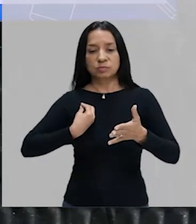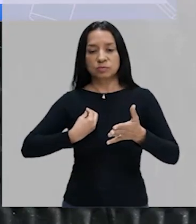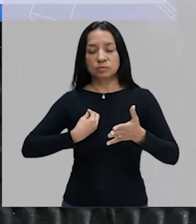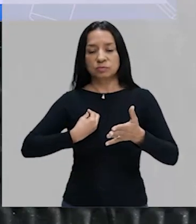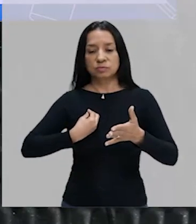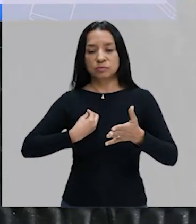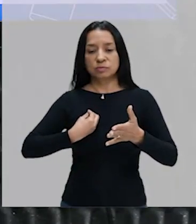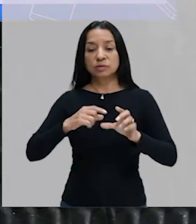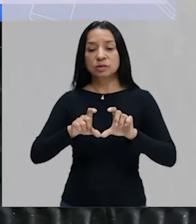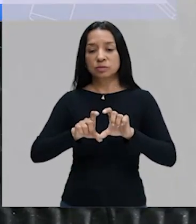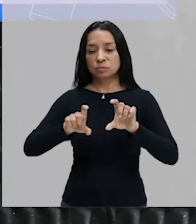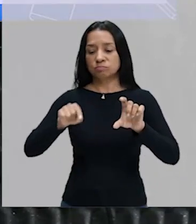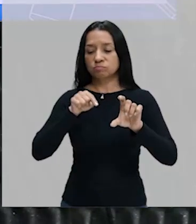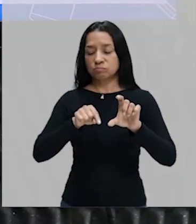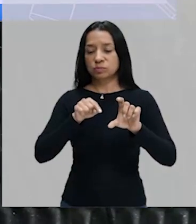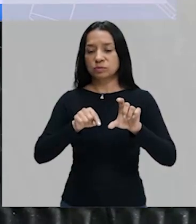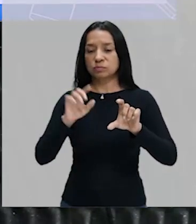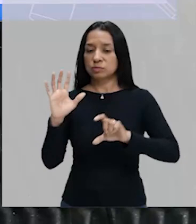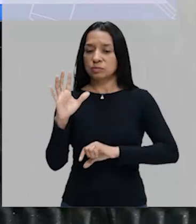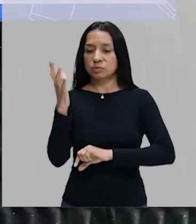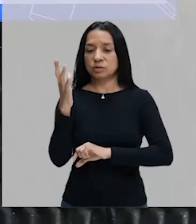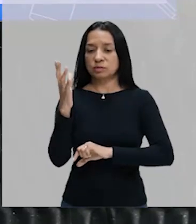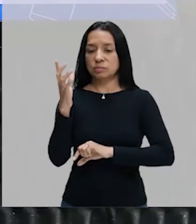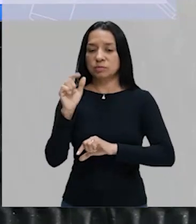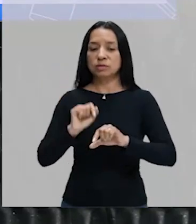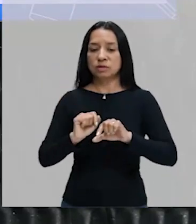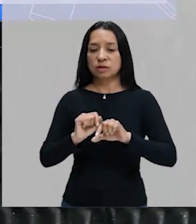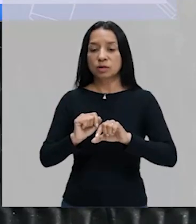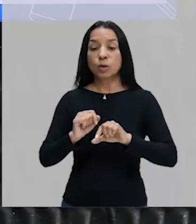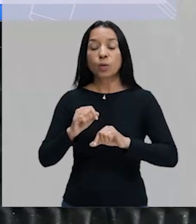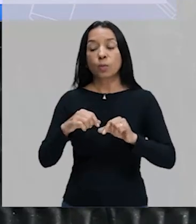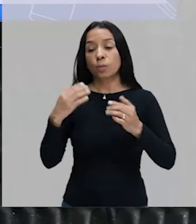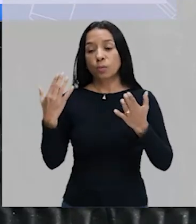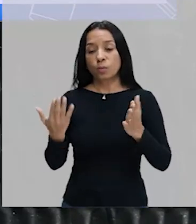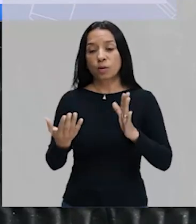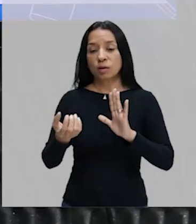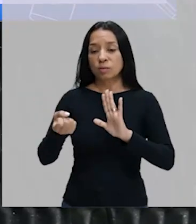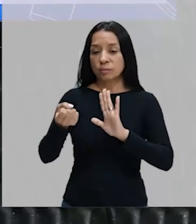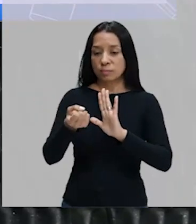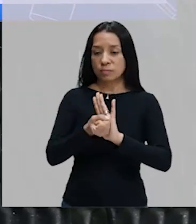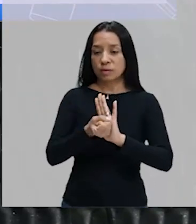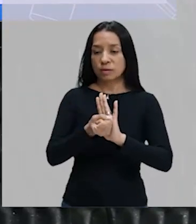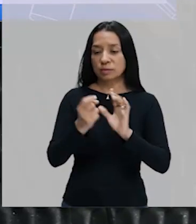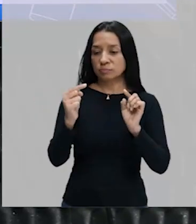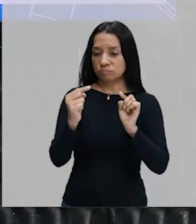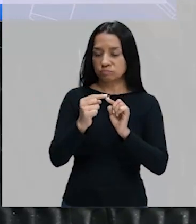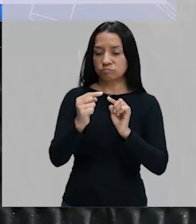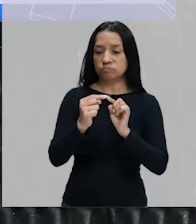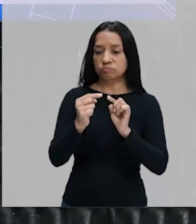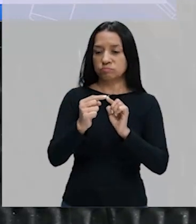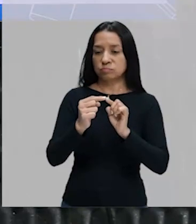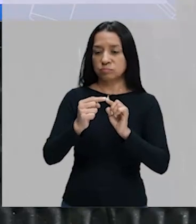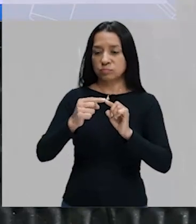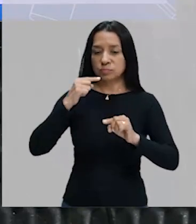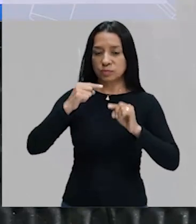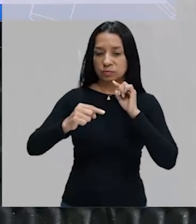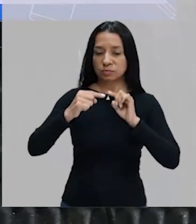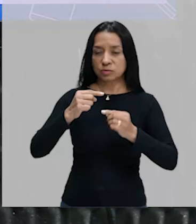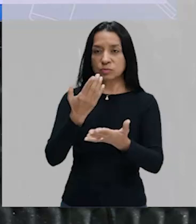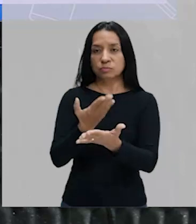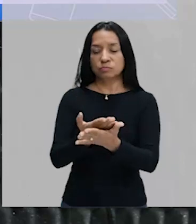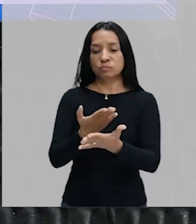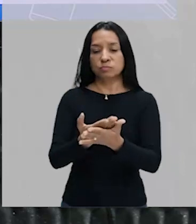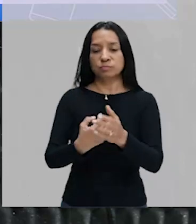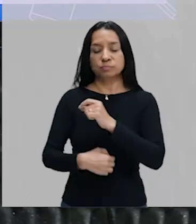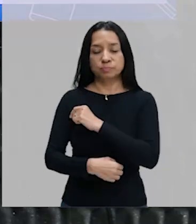decisiva o início da história da vida na Terra, de acordo com o que é defendido pelos